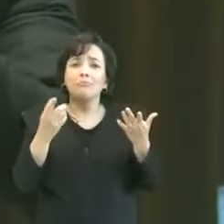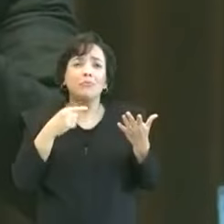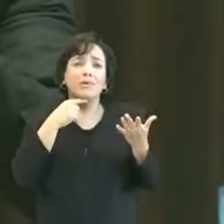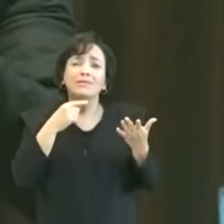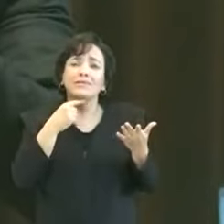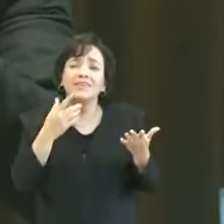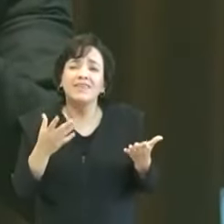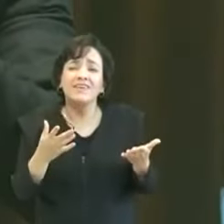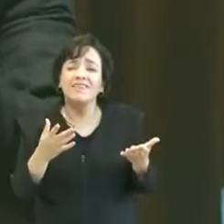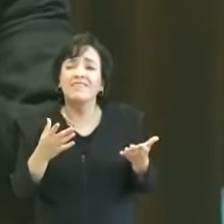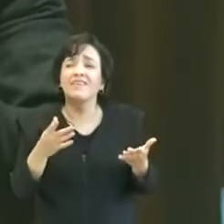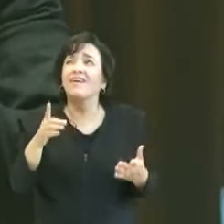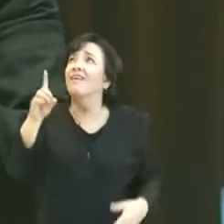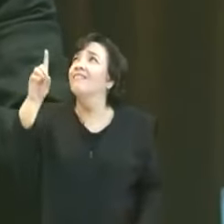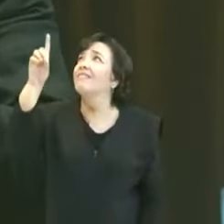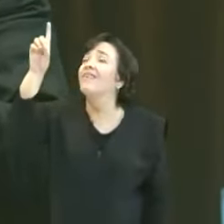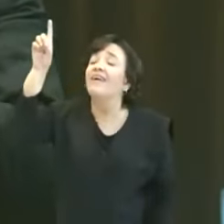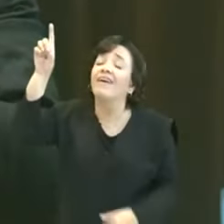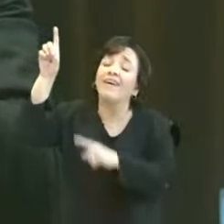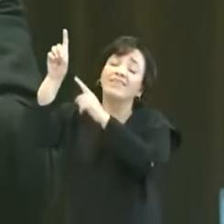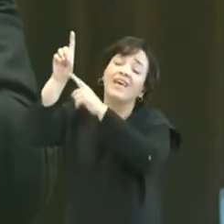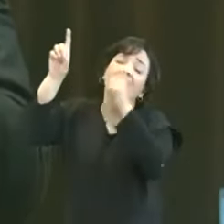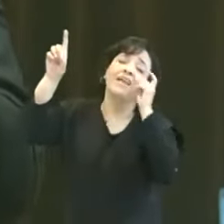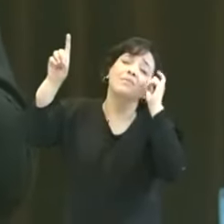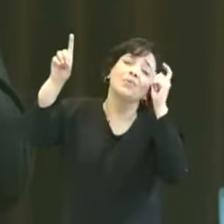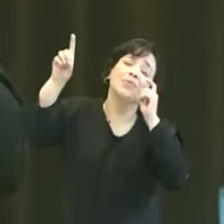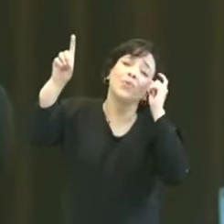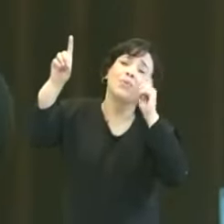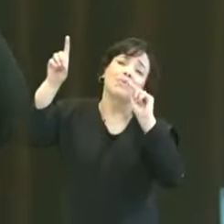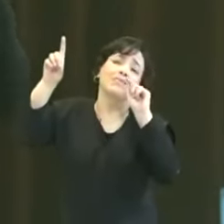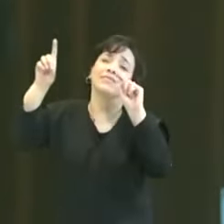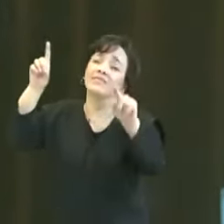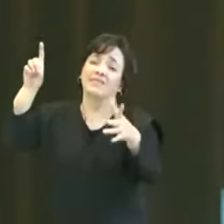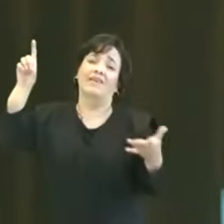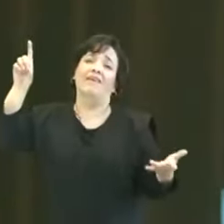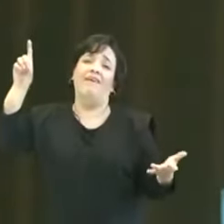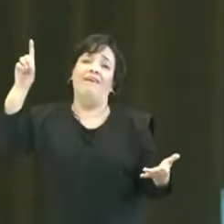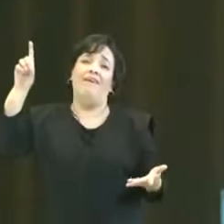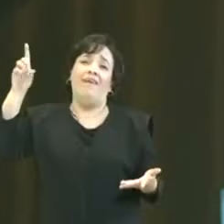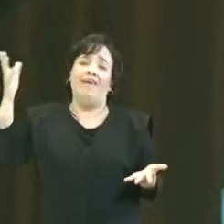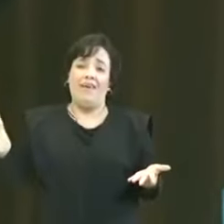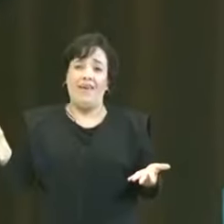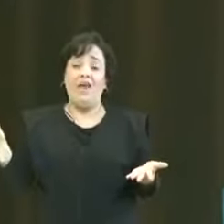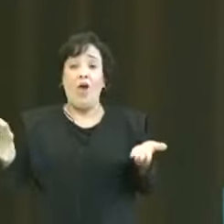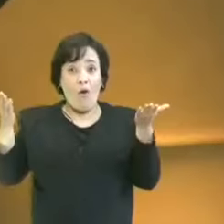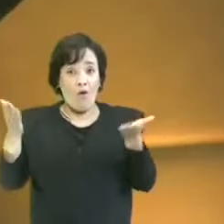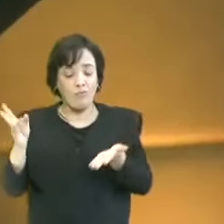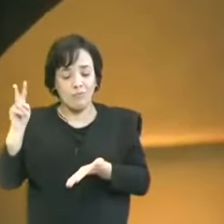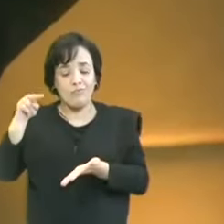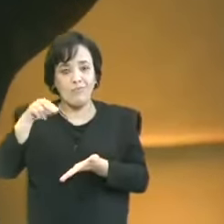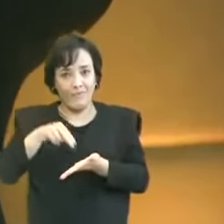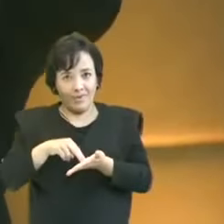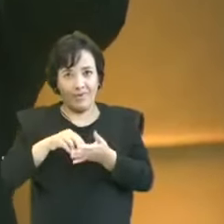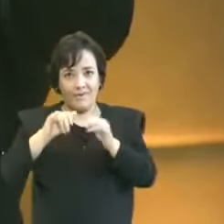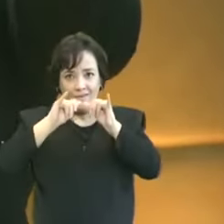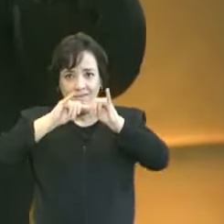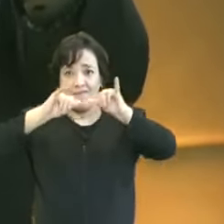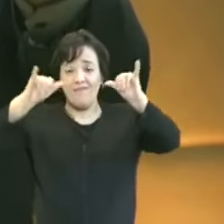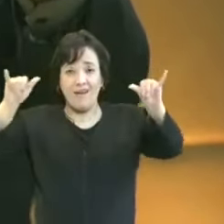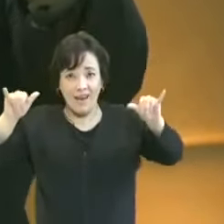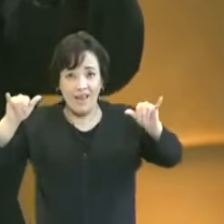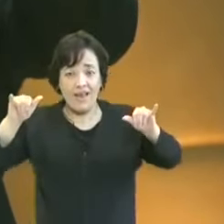não sou mais importante, eu estou aqui. E hoje eu vim dizer para você, Deus quer